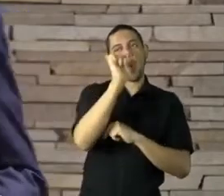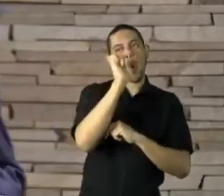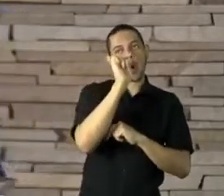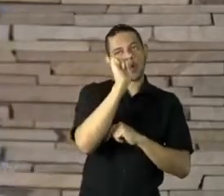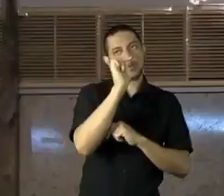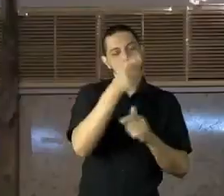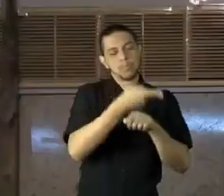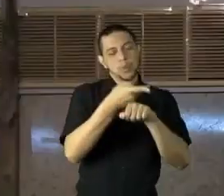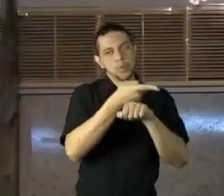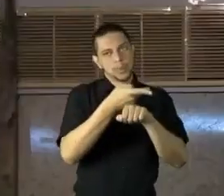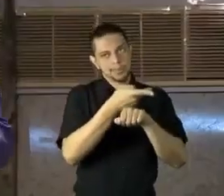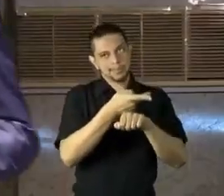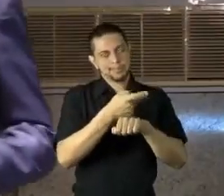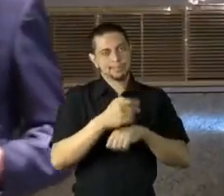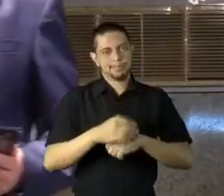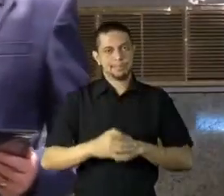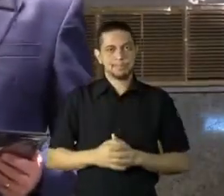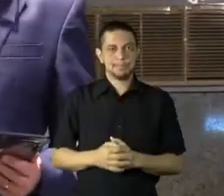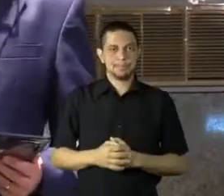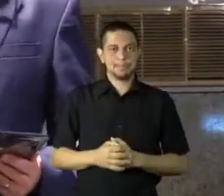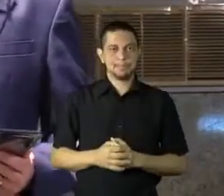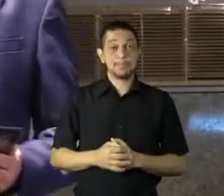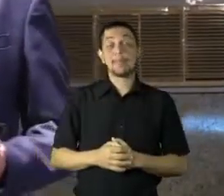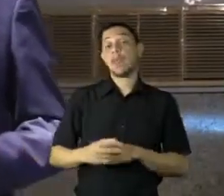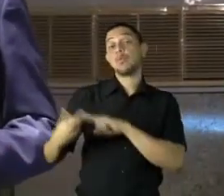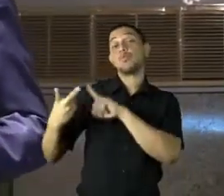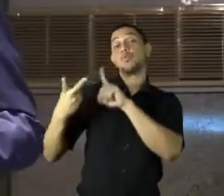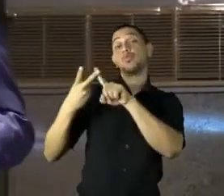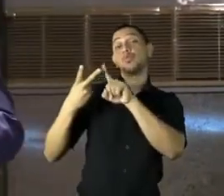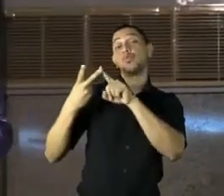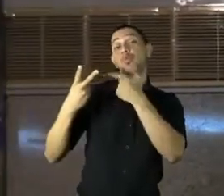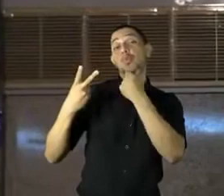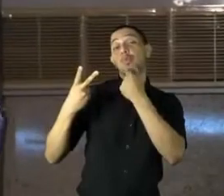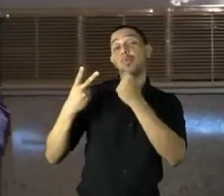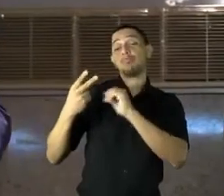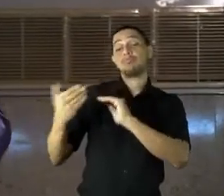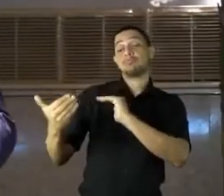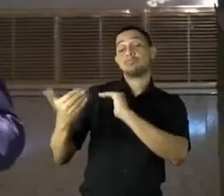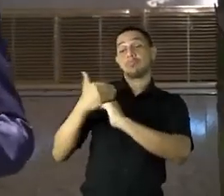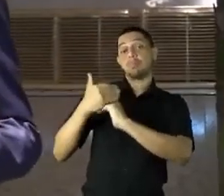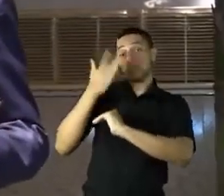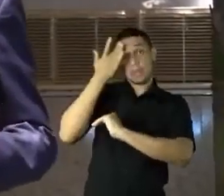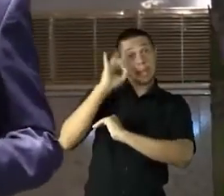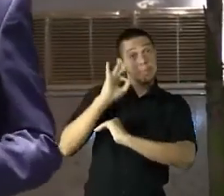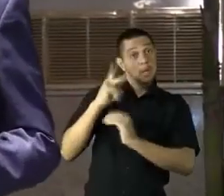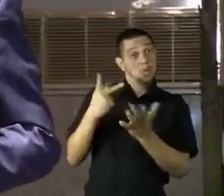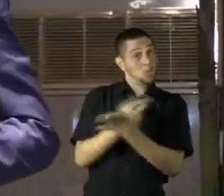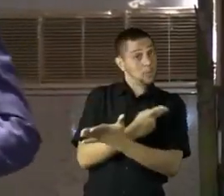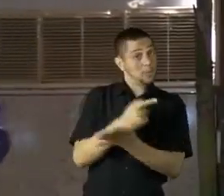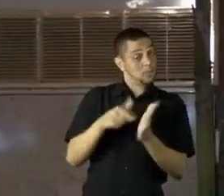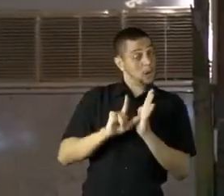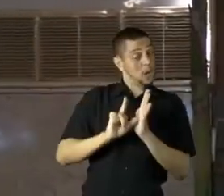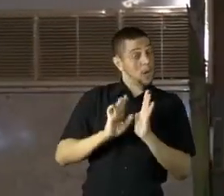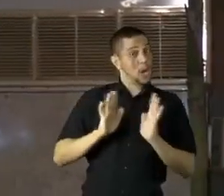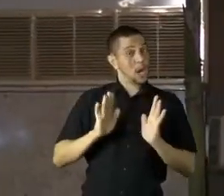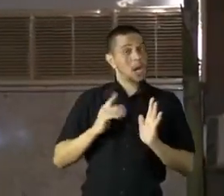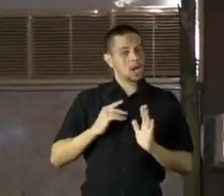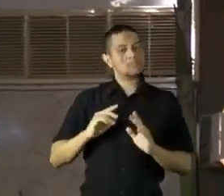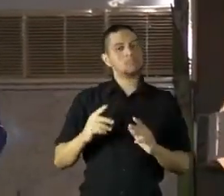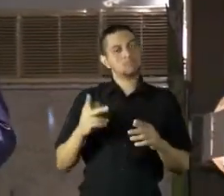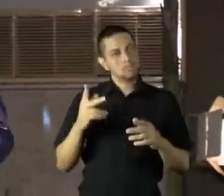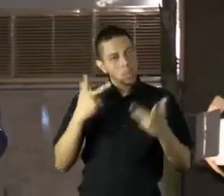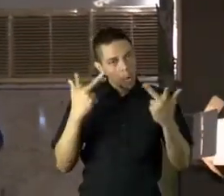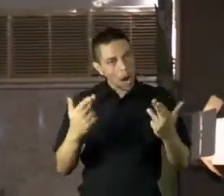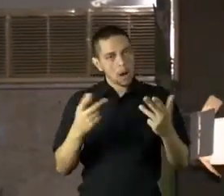procurando bom então veio o segundo candidato ele não sabia de nada do que havia se passado se